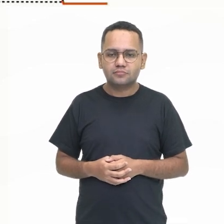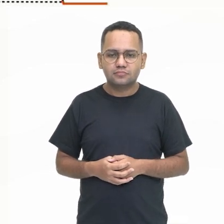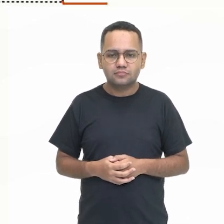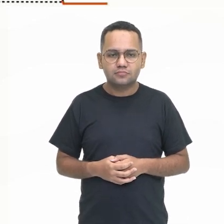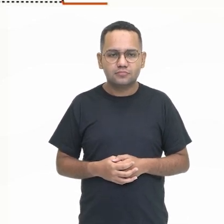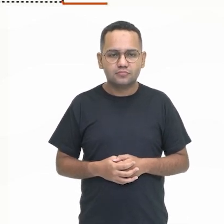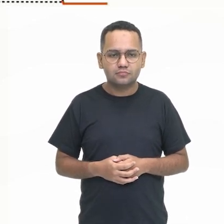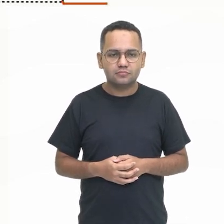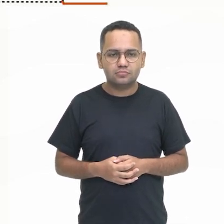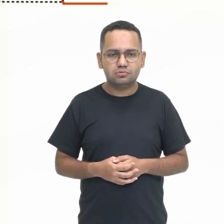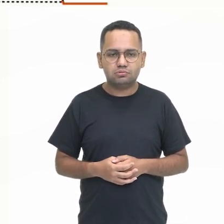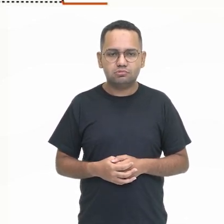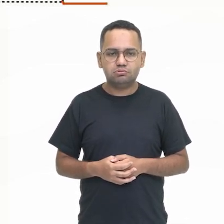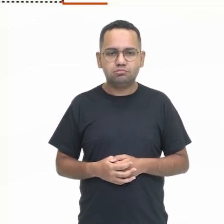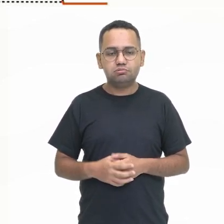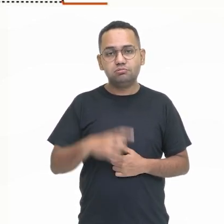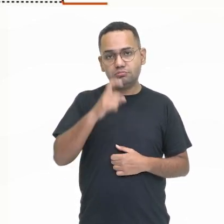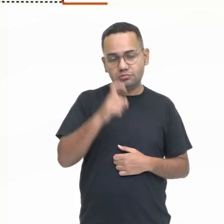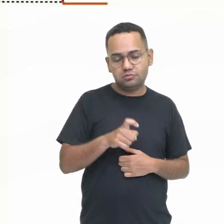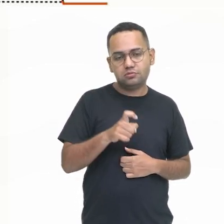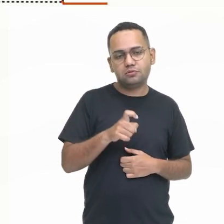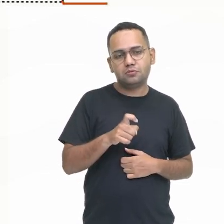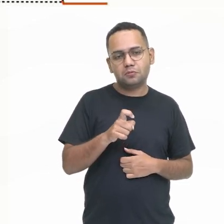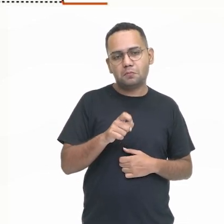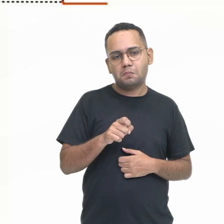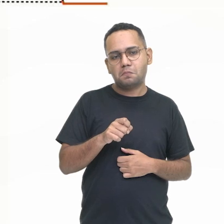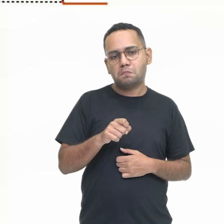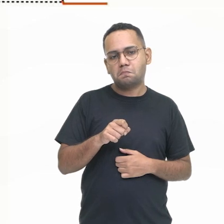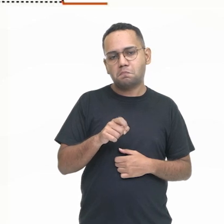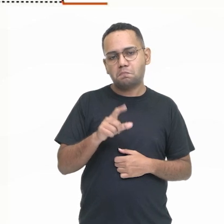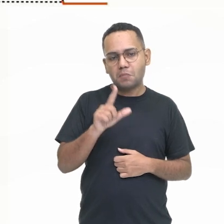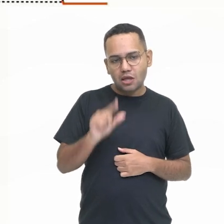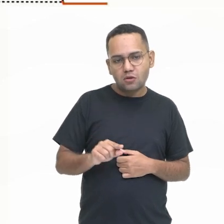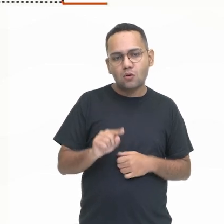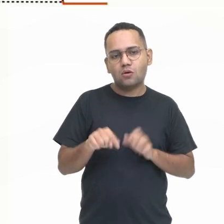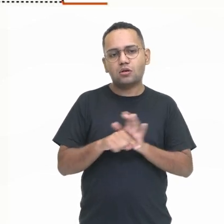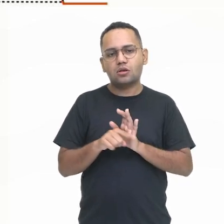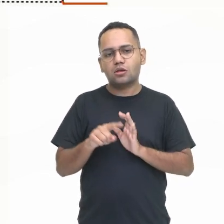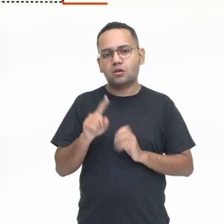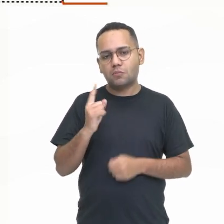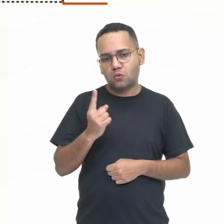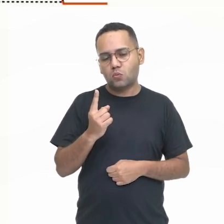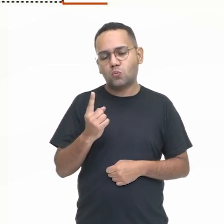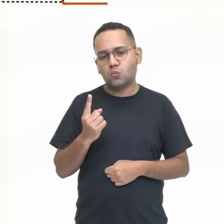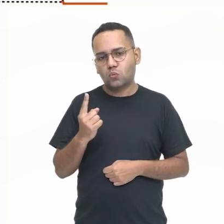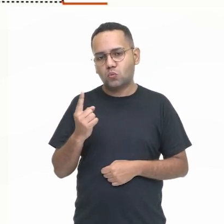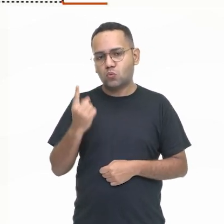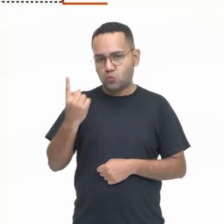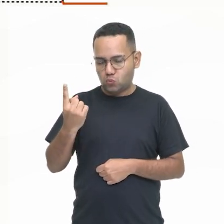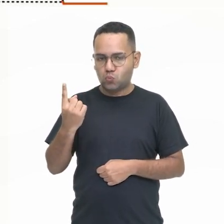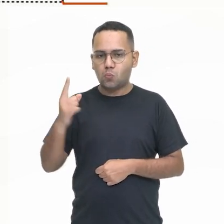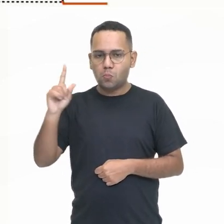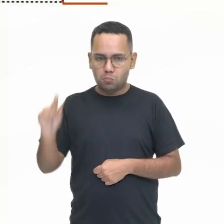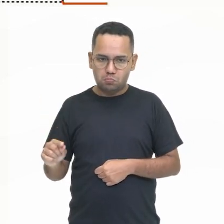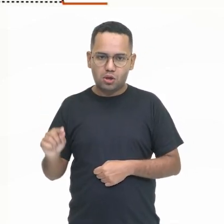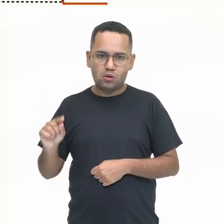x maior que 1 e menor do que 3. Certo? Pois dentro destes, quanto maior o